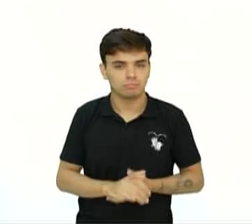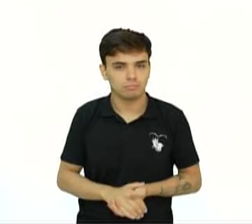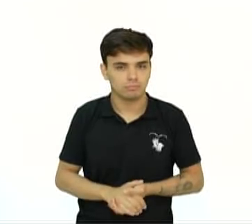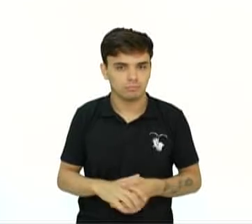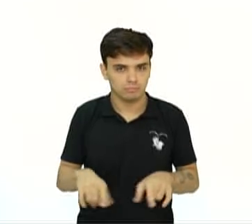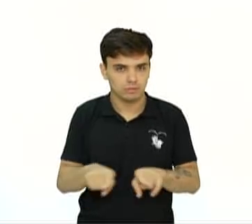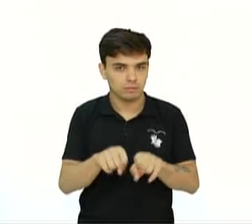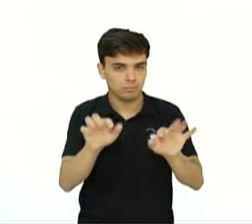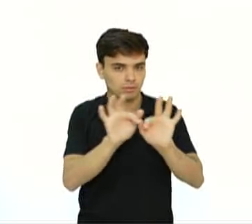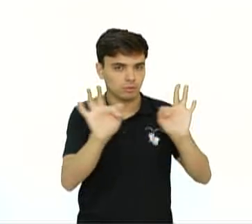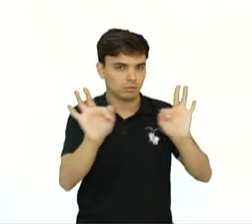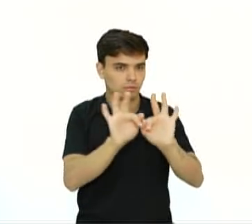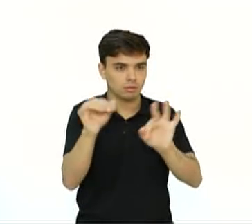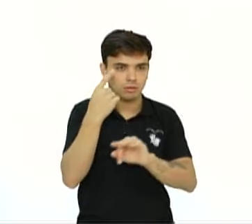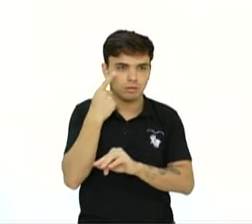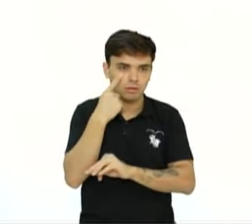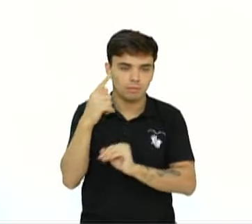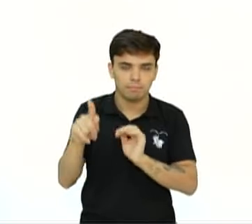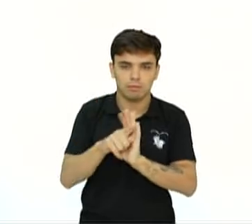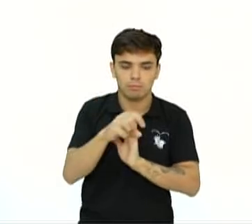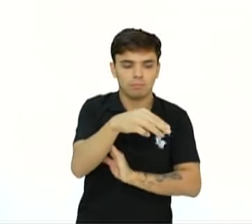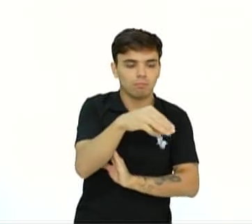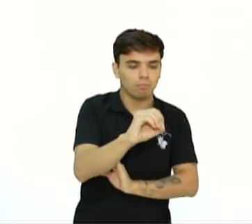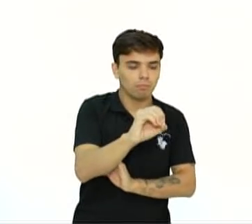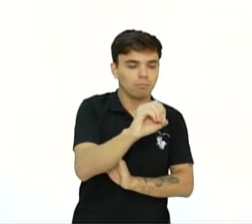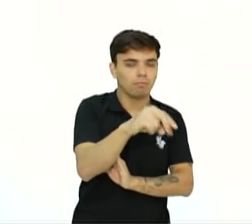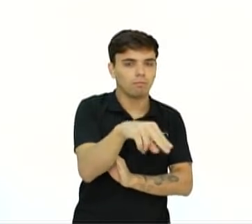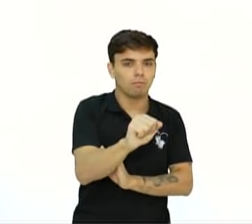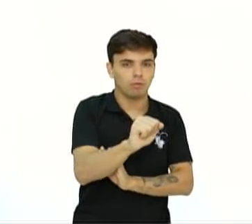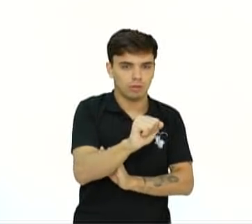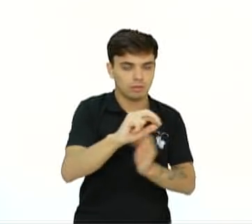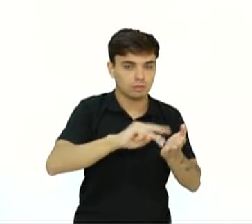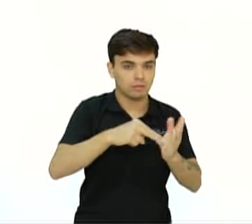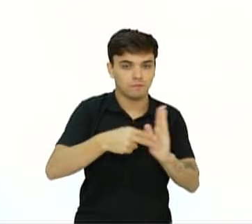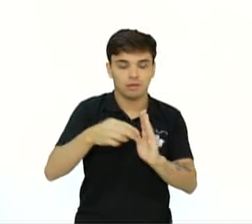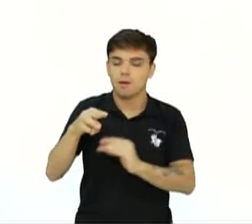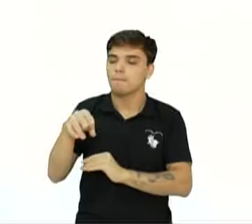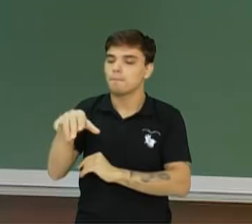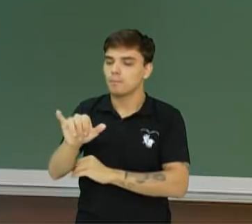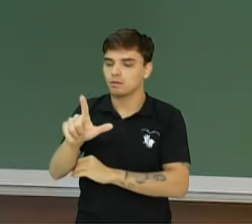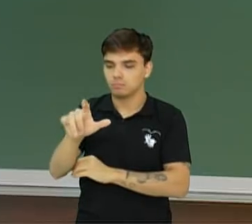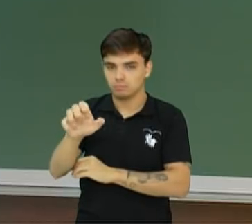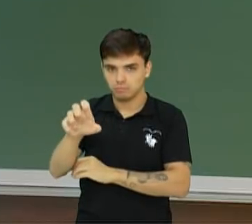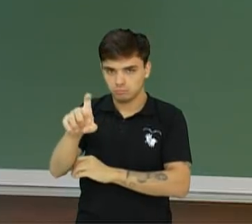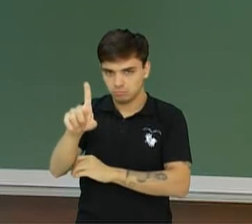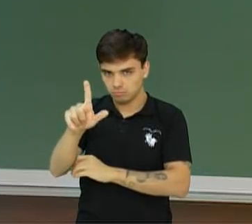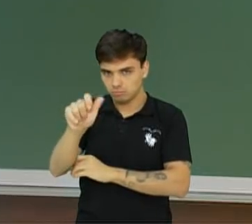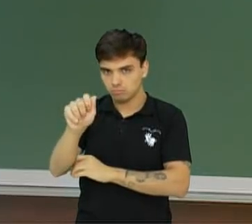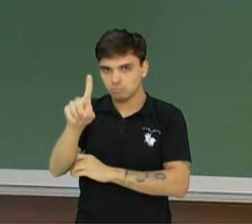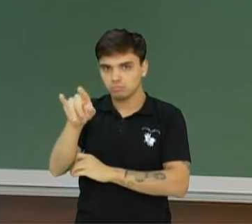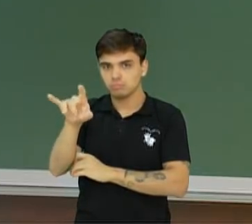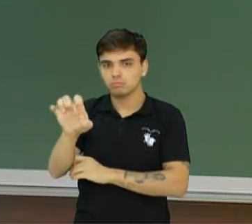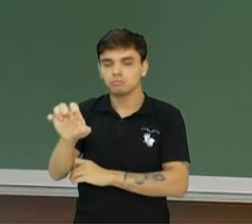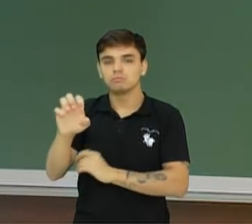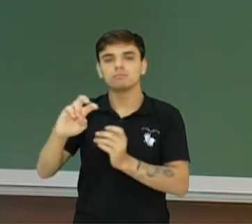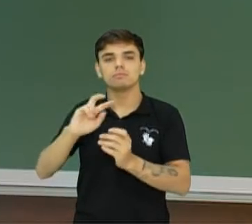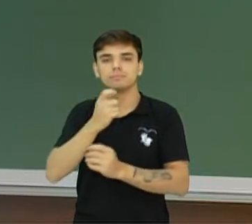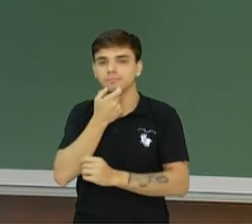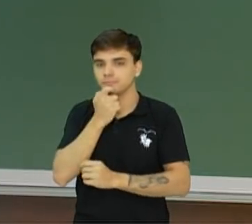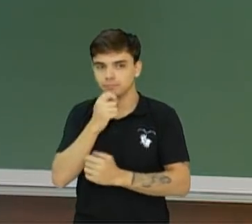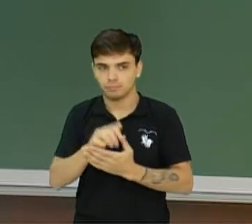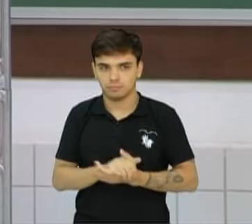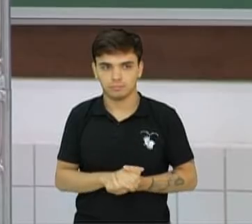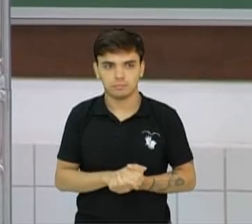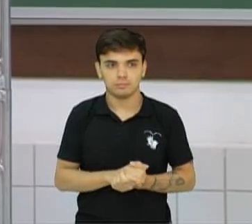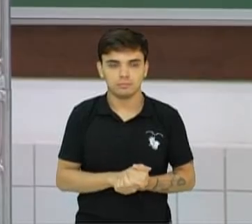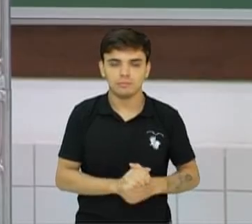o título, ele vem da palavra Mona, que significa My Lady em inglês, ok? E a letra D, você não pode ver no Museu do